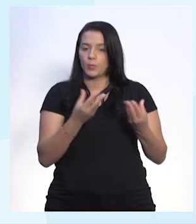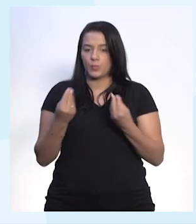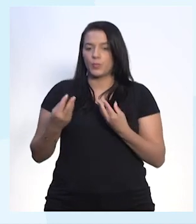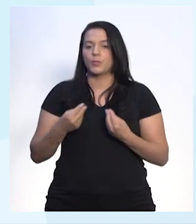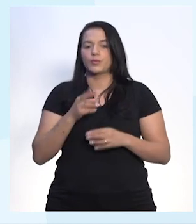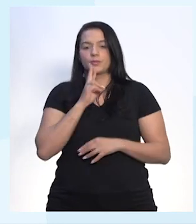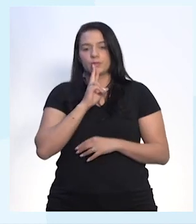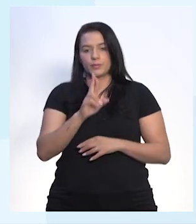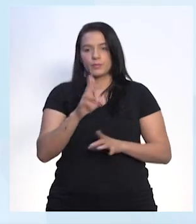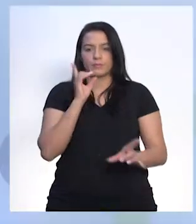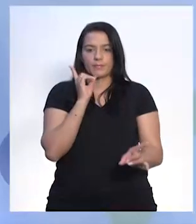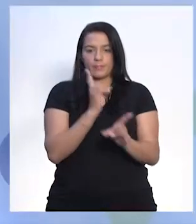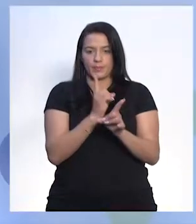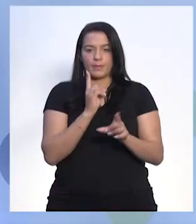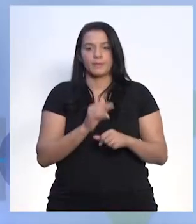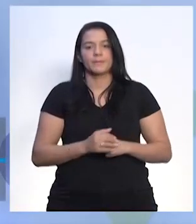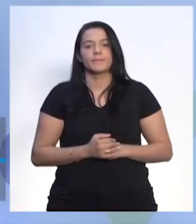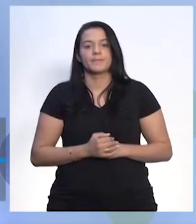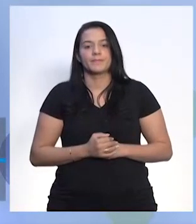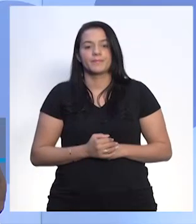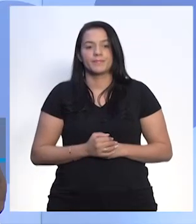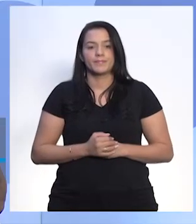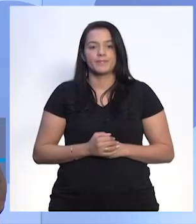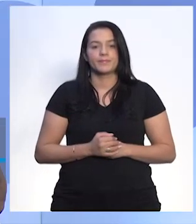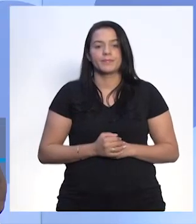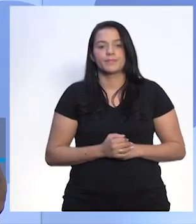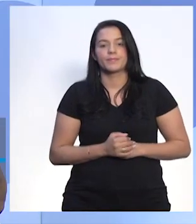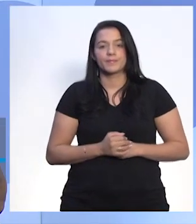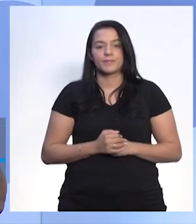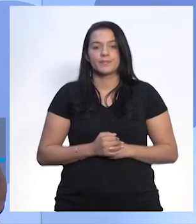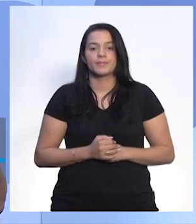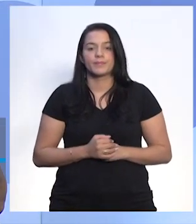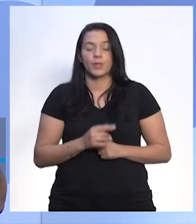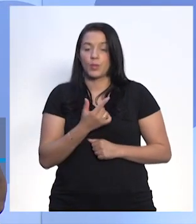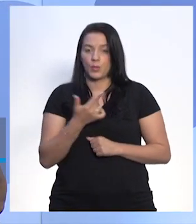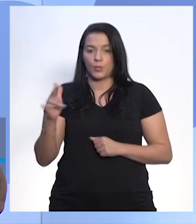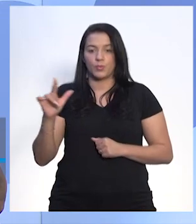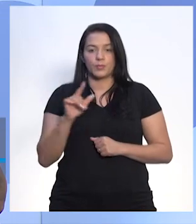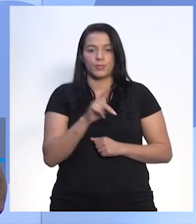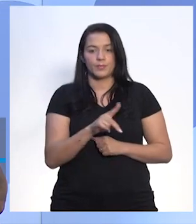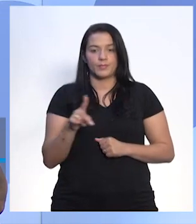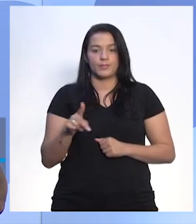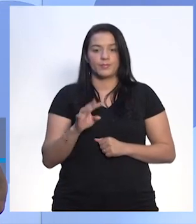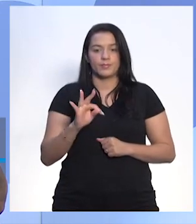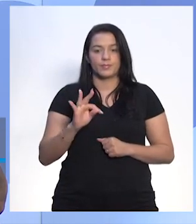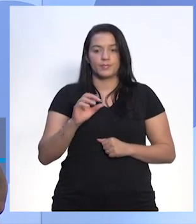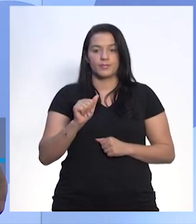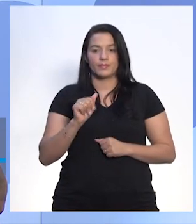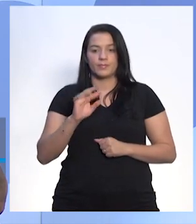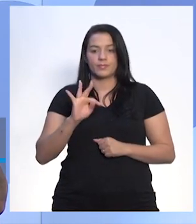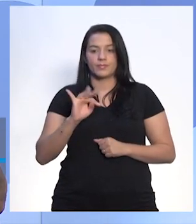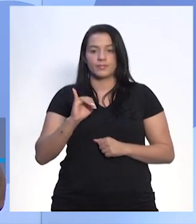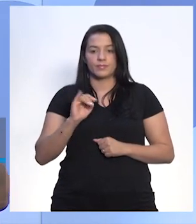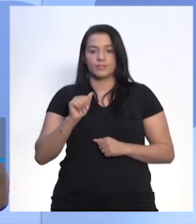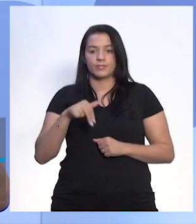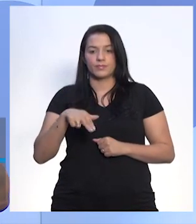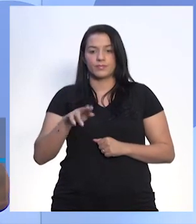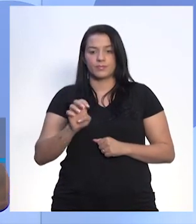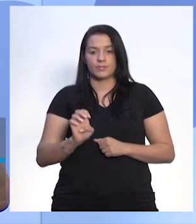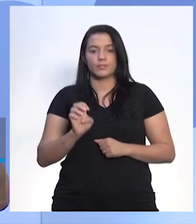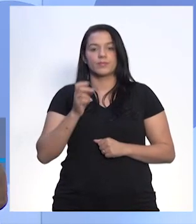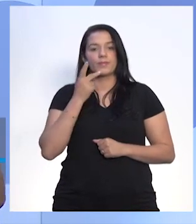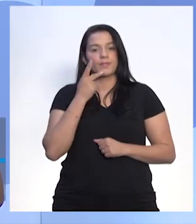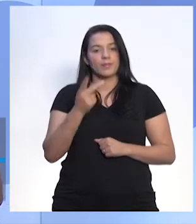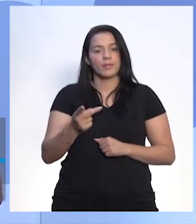maioria encontrou. Beleza, Osmar? É verdade, tá? Professora Tatiane, pessoal da Escola Estadual Roque Bass.